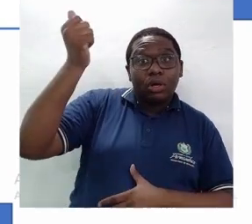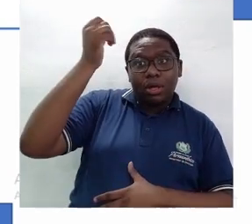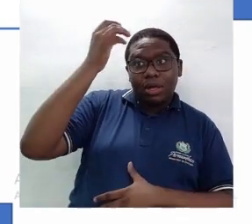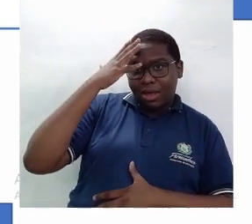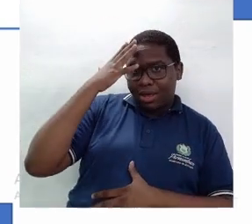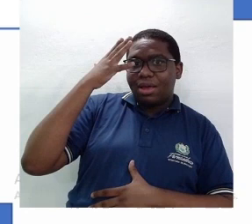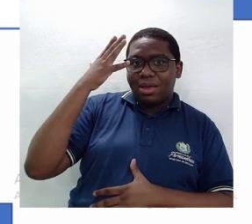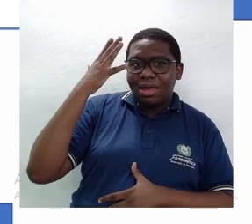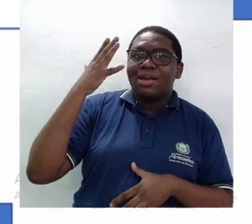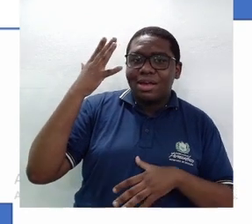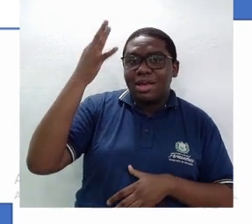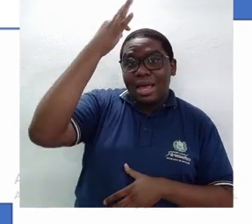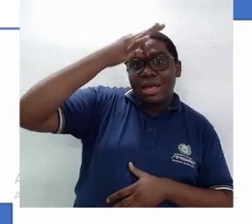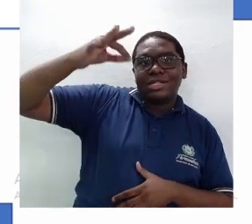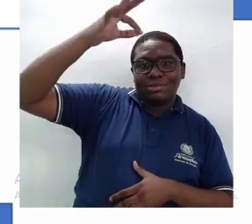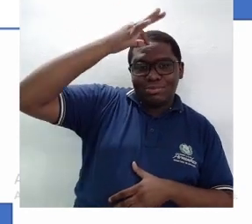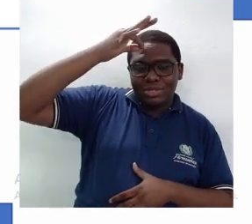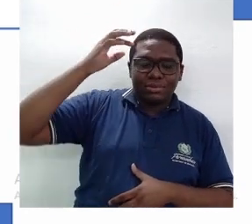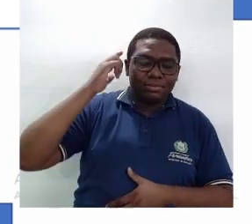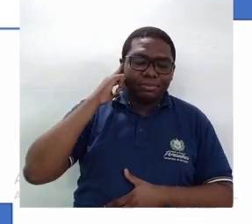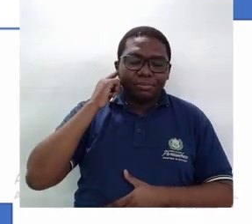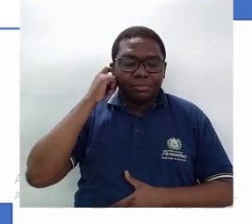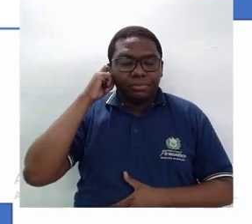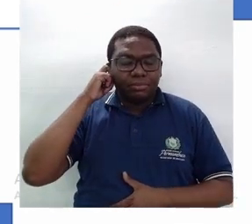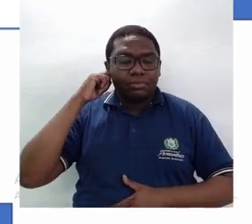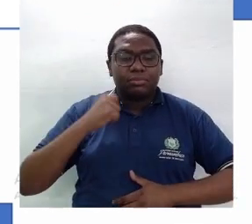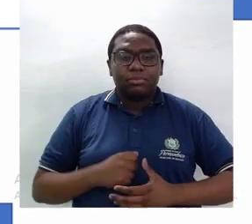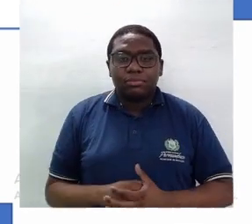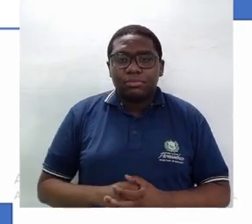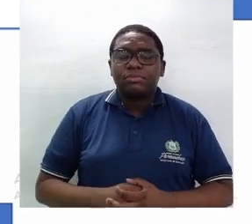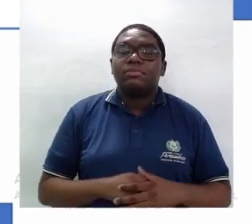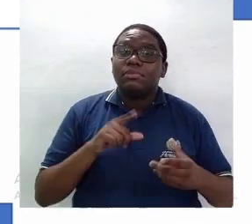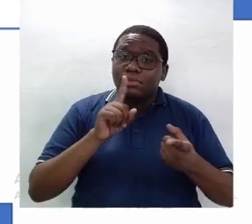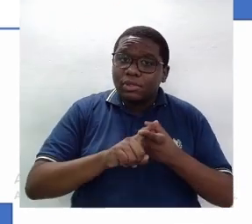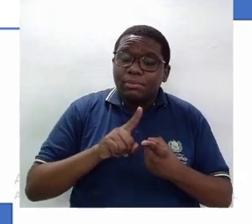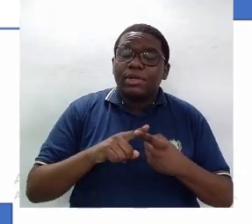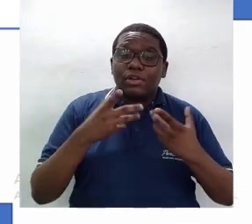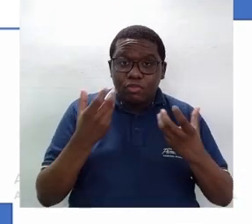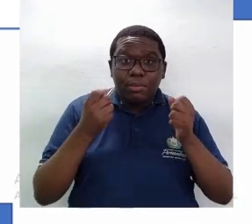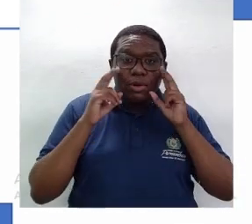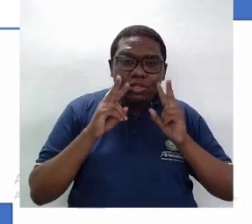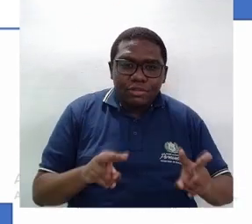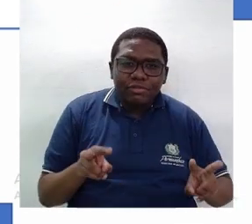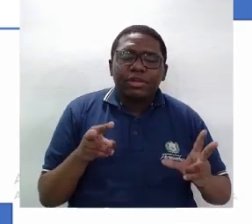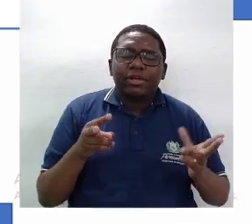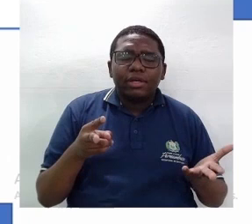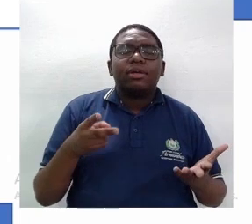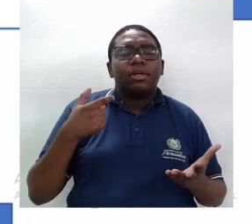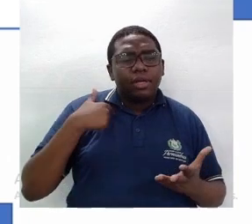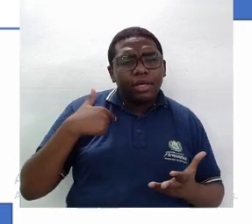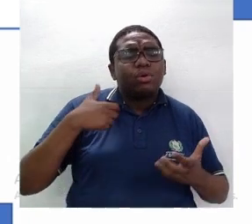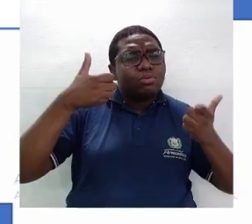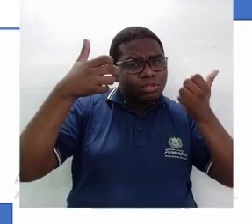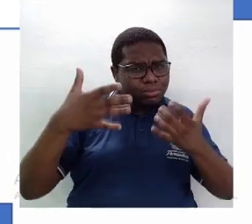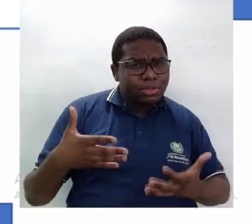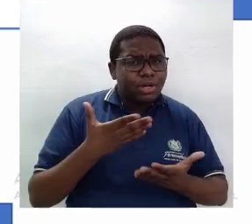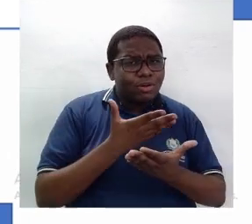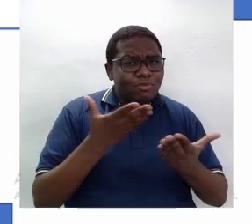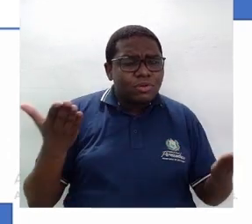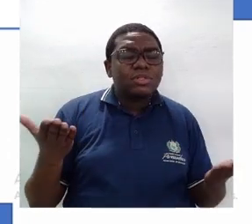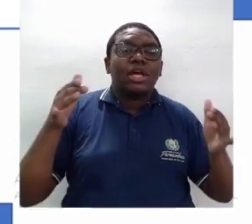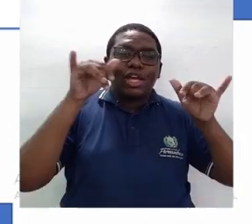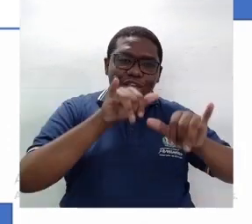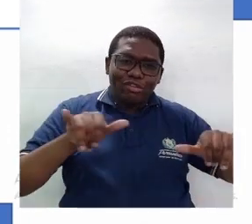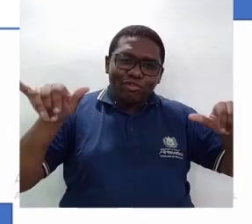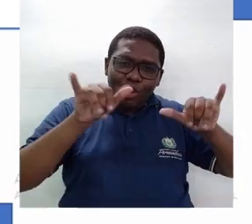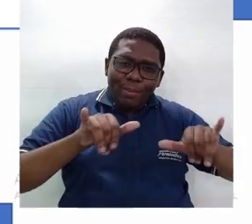aqui ainda temos esse conhecimento. Vamos ver aqui. Olhem, aqui trago para vocês essas